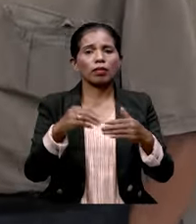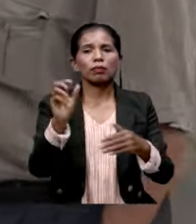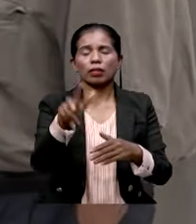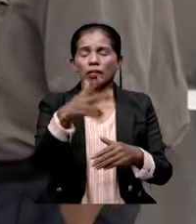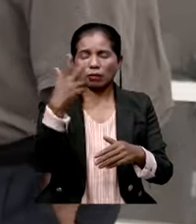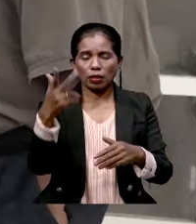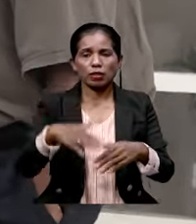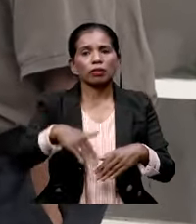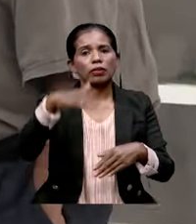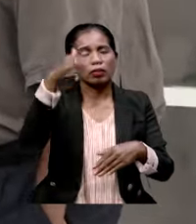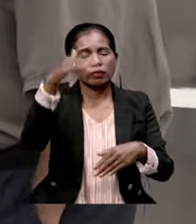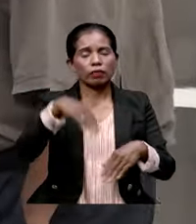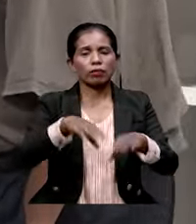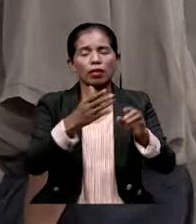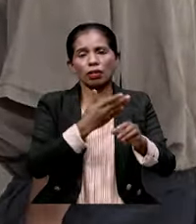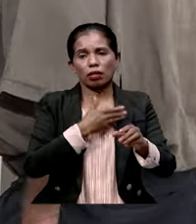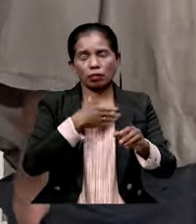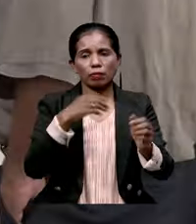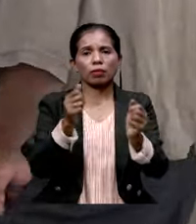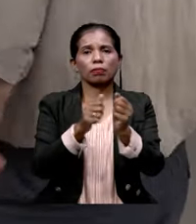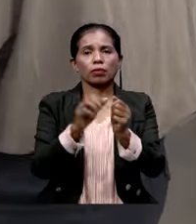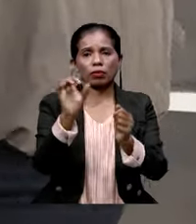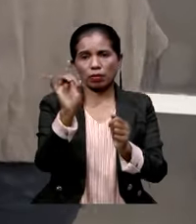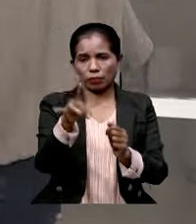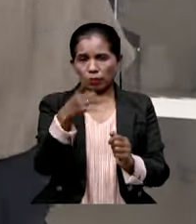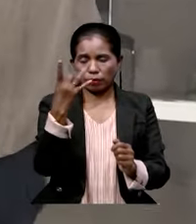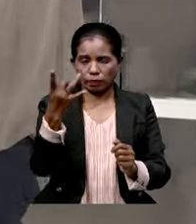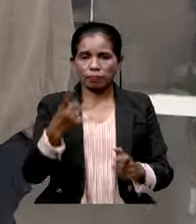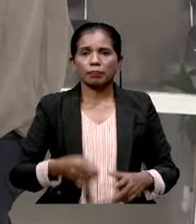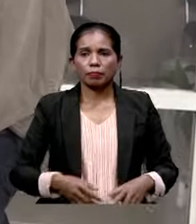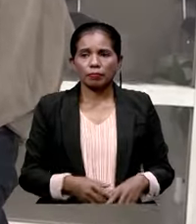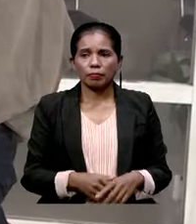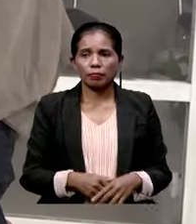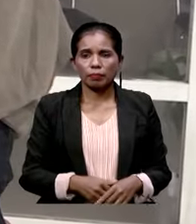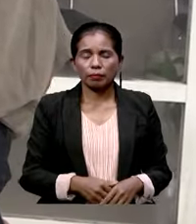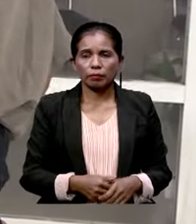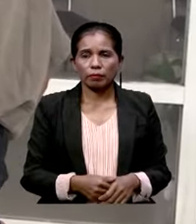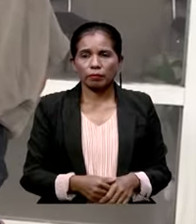saba dólar sanulo resin walu, Santina de Jesus, Marito da Costa, GMN.